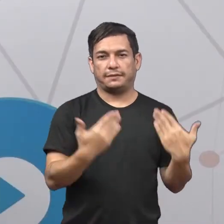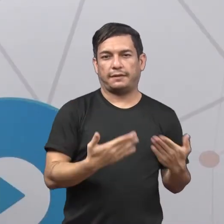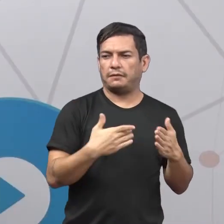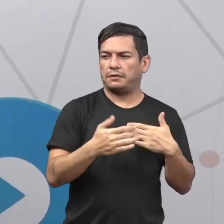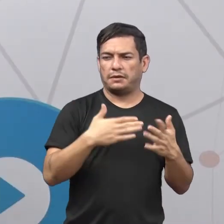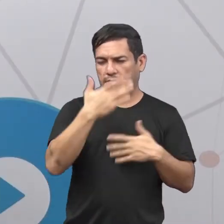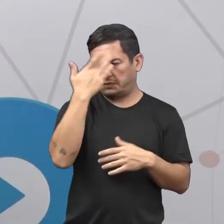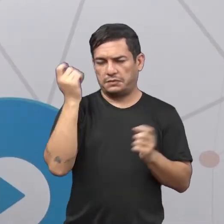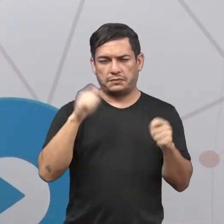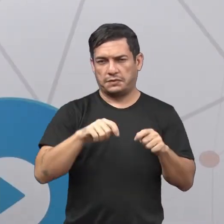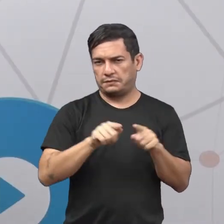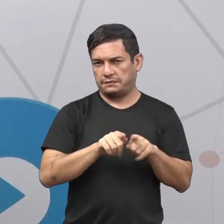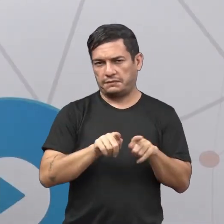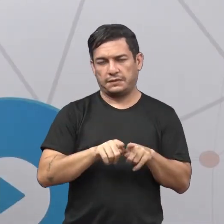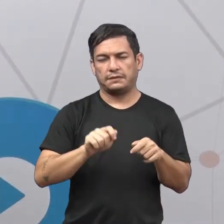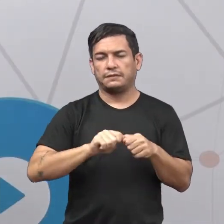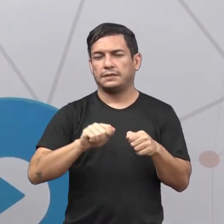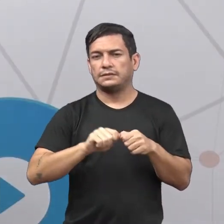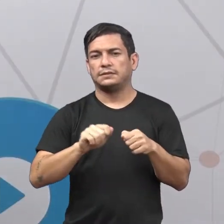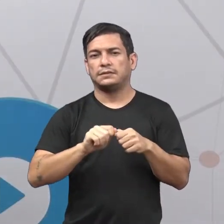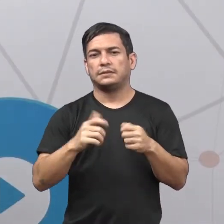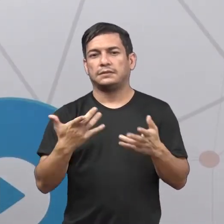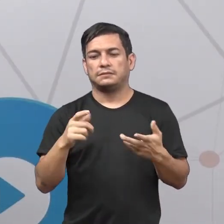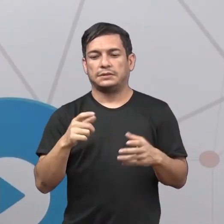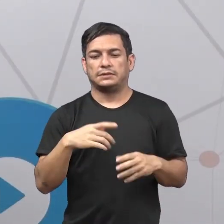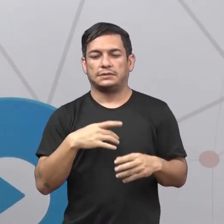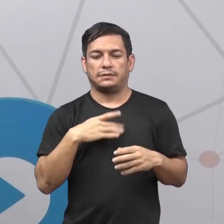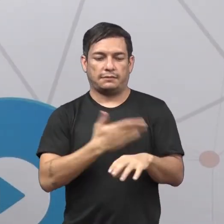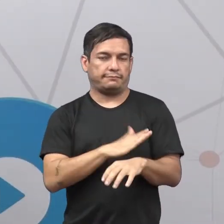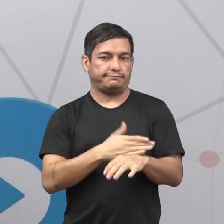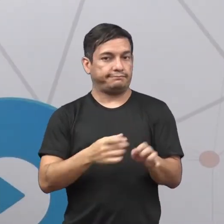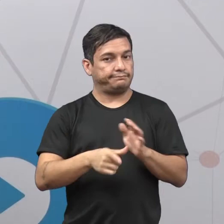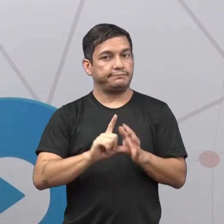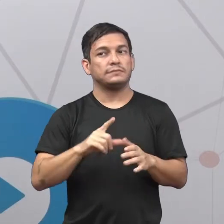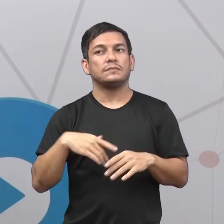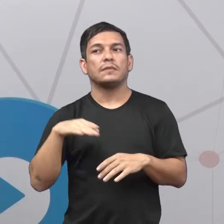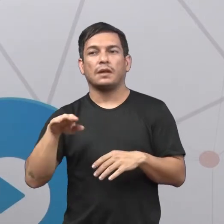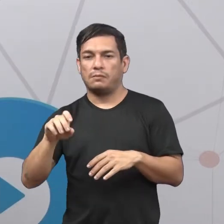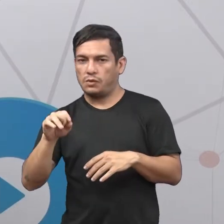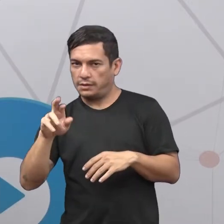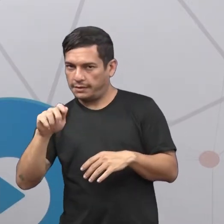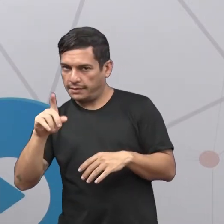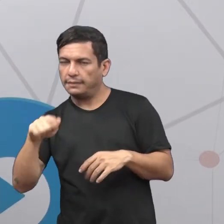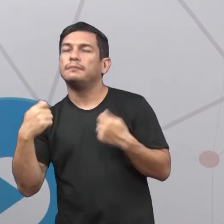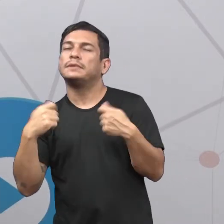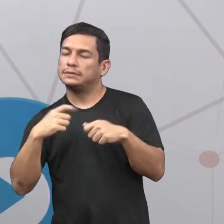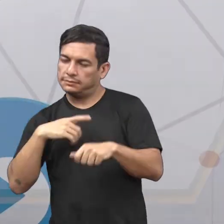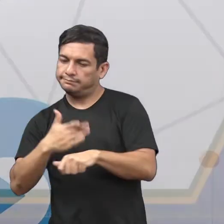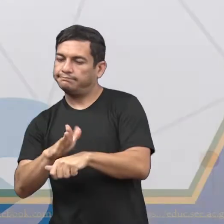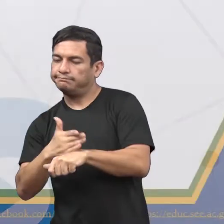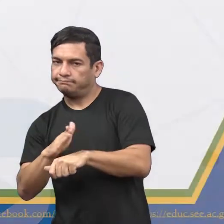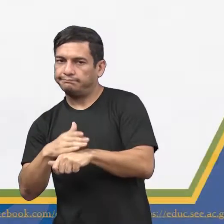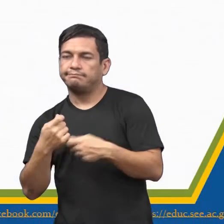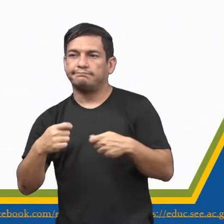pode fazer e que não demanda tanto preparo assim, a moderada você já precisa ter um pouco mais de preparo.